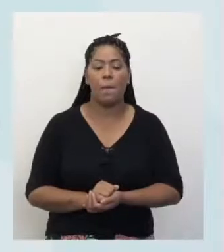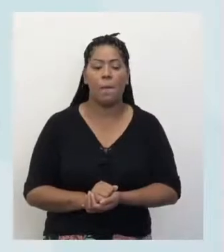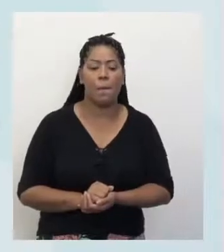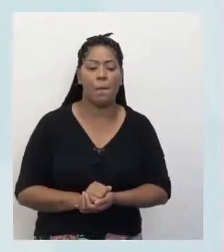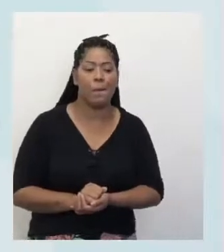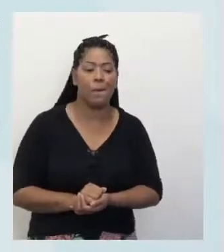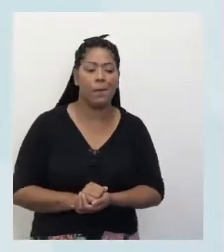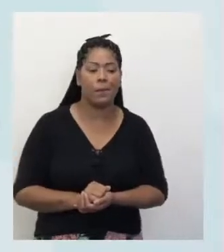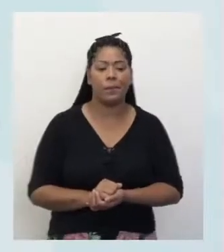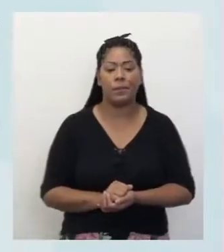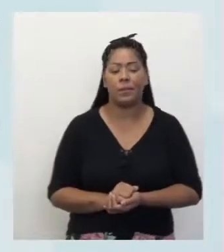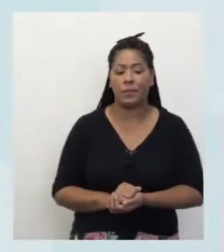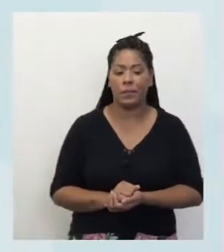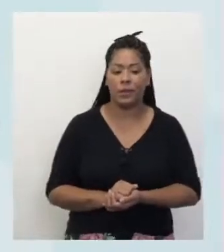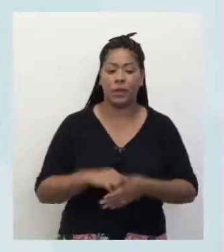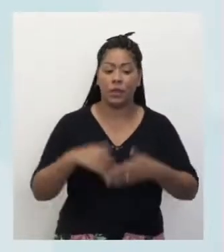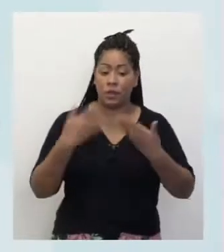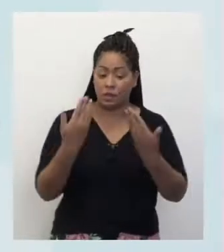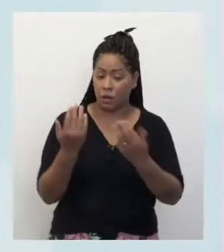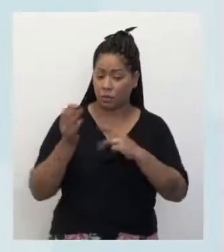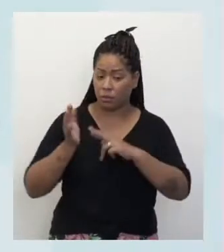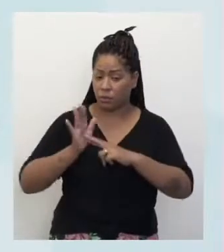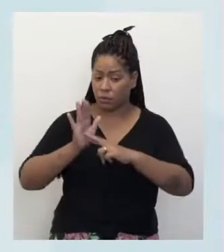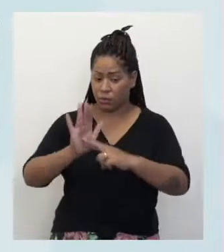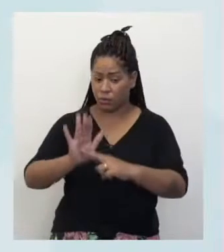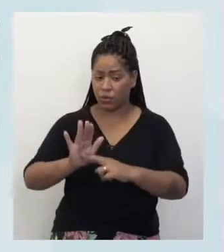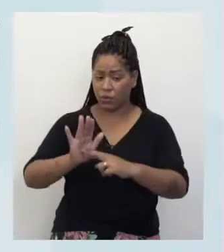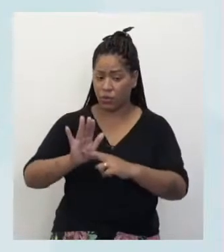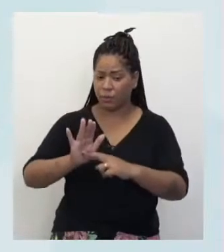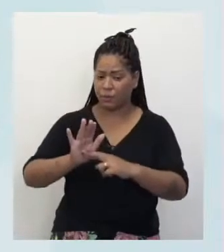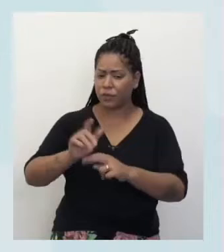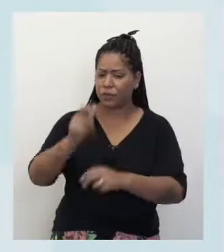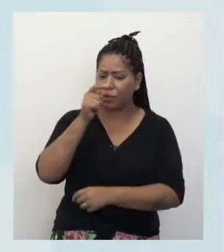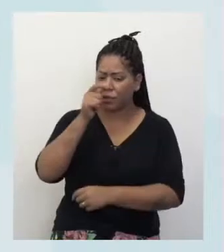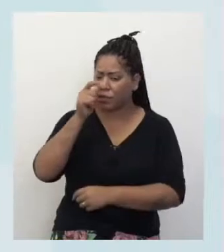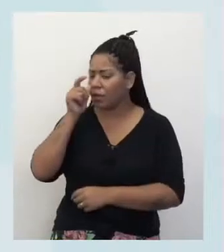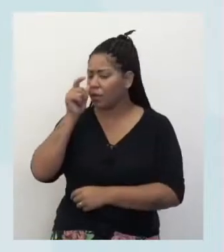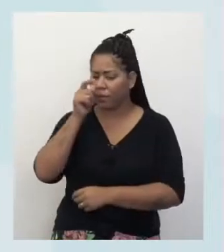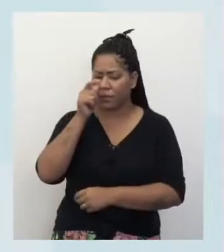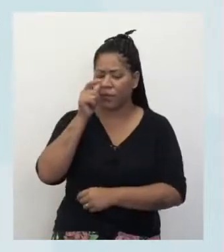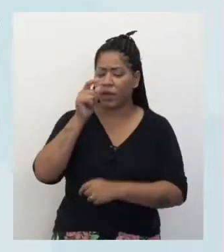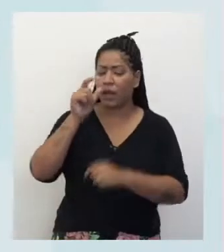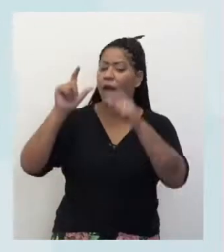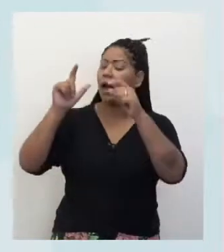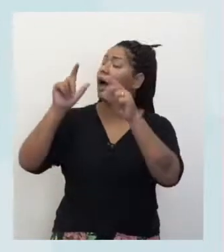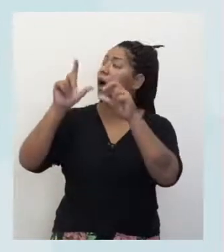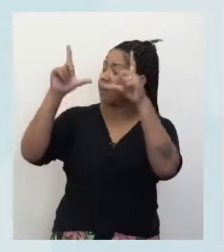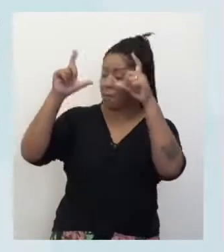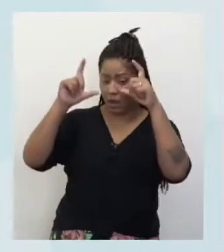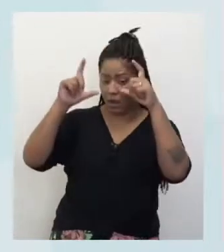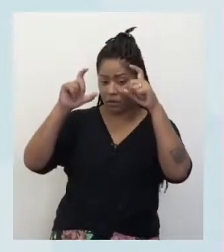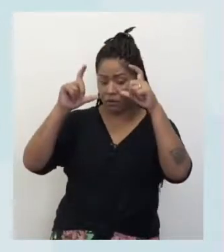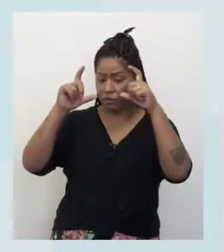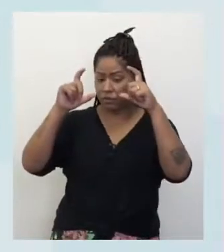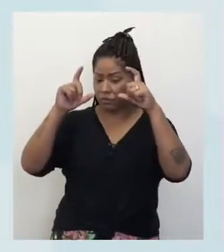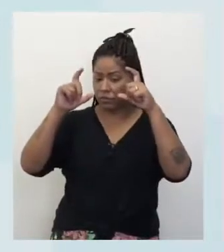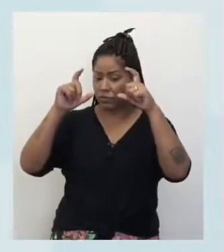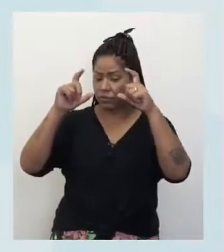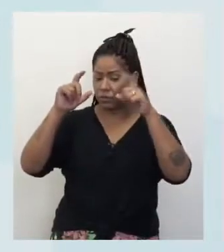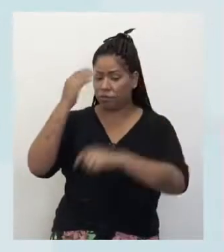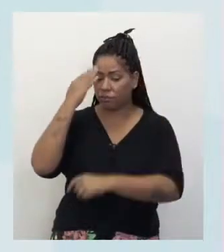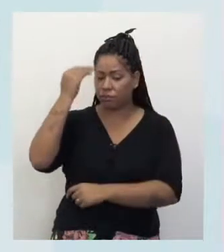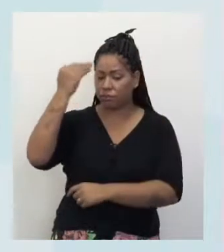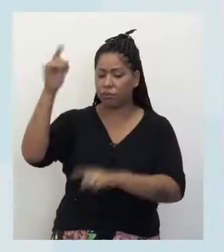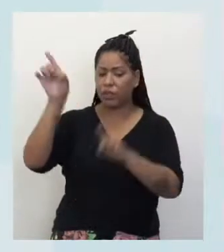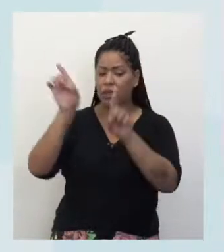A partir dos conceitos vistos até aqui, observe as duas imagens anteriores, que no caso, aquele retrato famoso e os dois